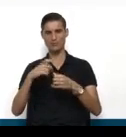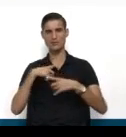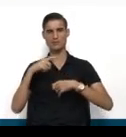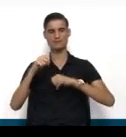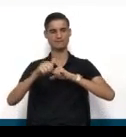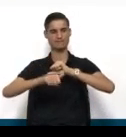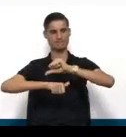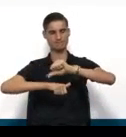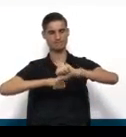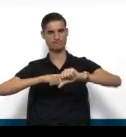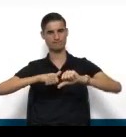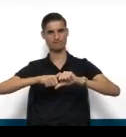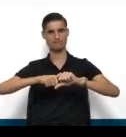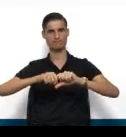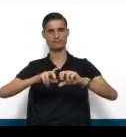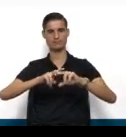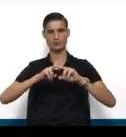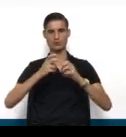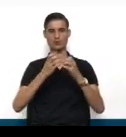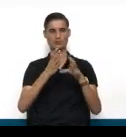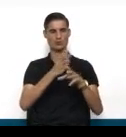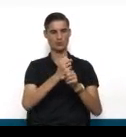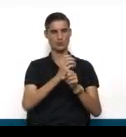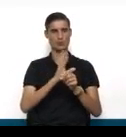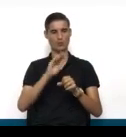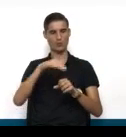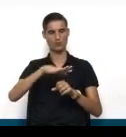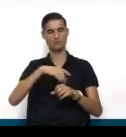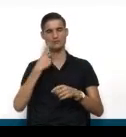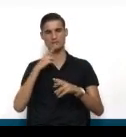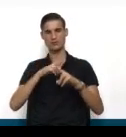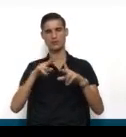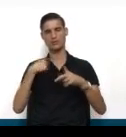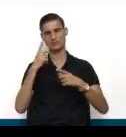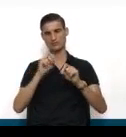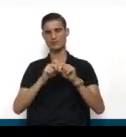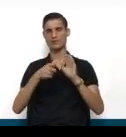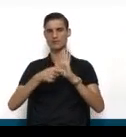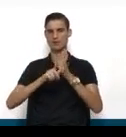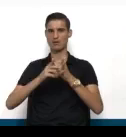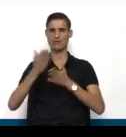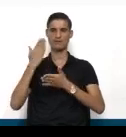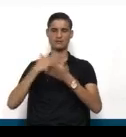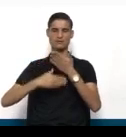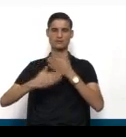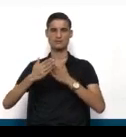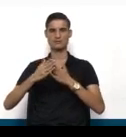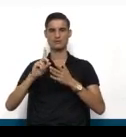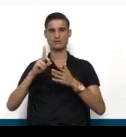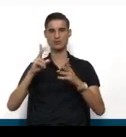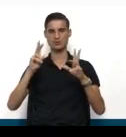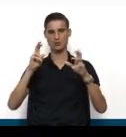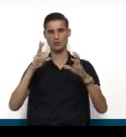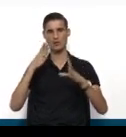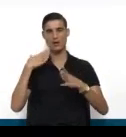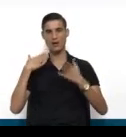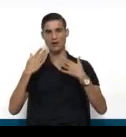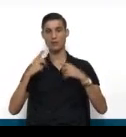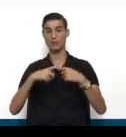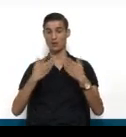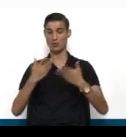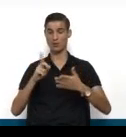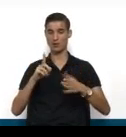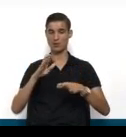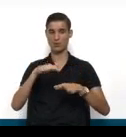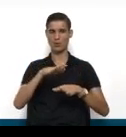substituição aqui na nossa equação da onda, igual nós fizemos na aula anterior. Só que repare num detalhe agora. Nós vamos